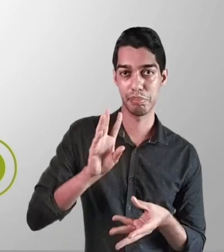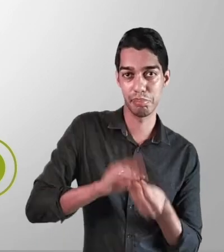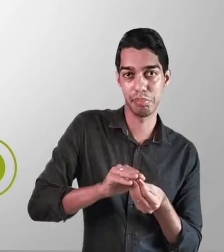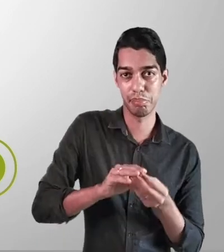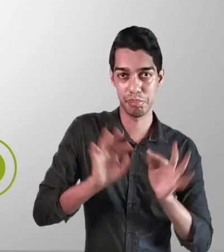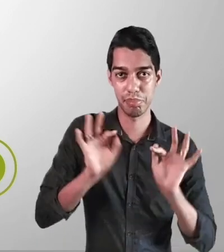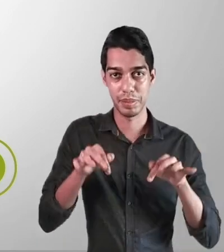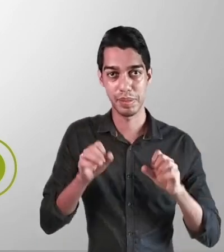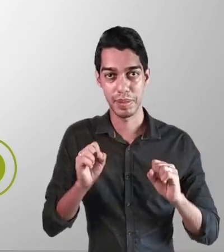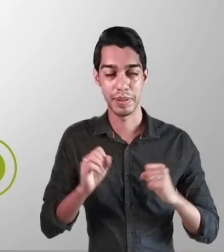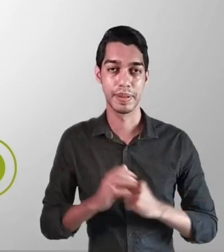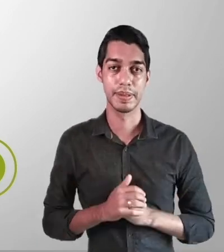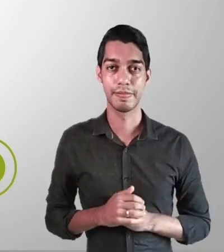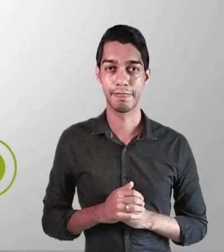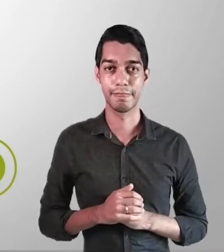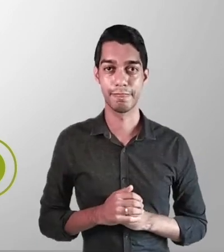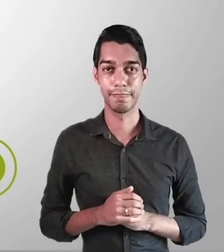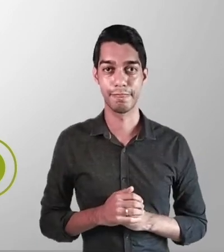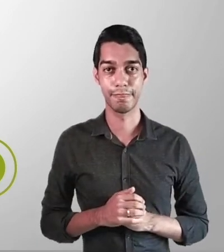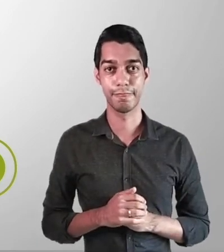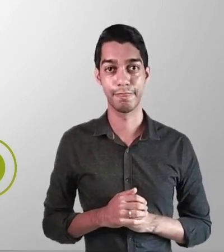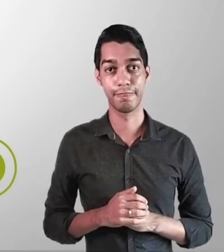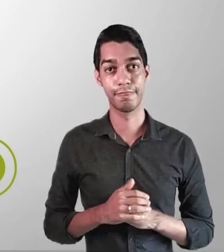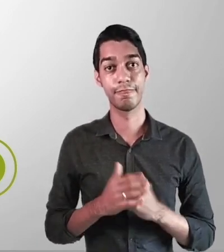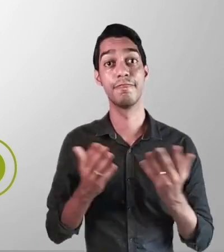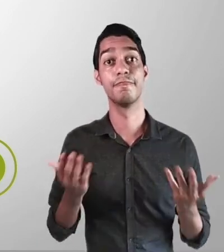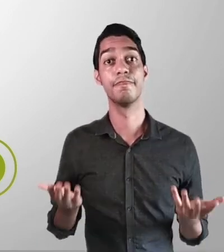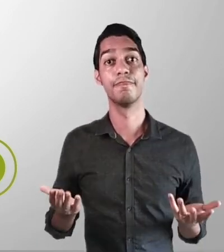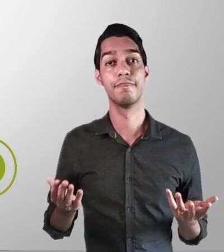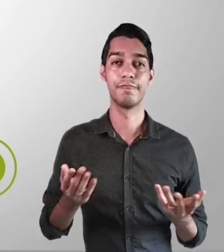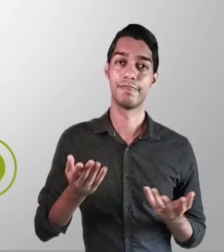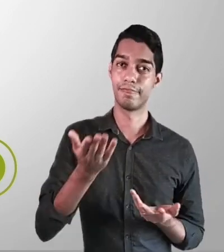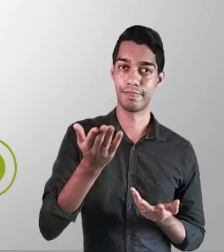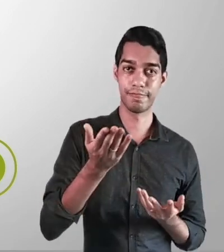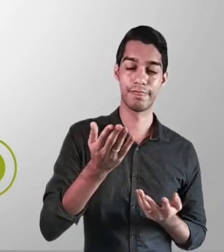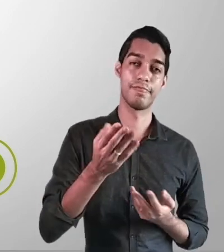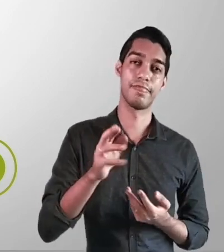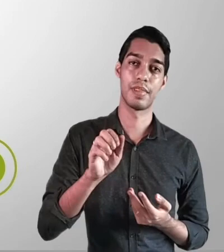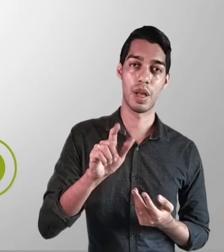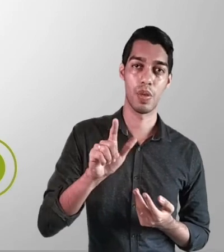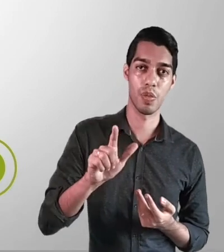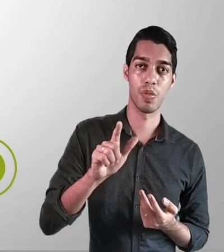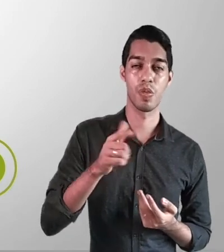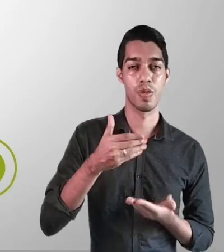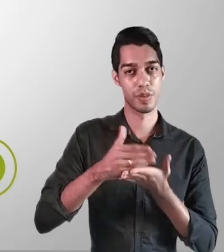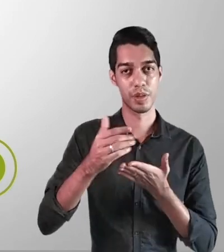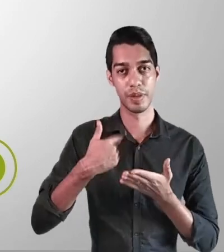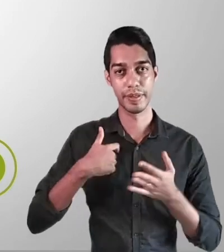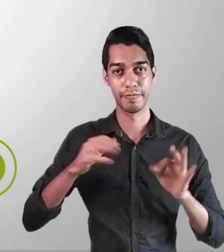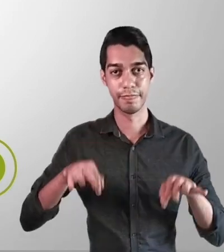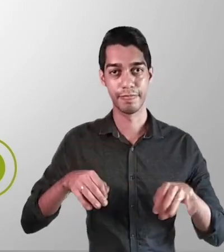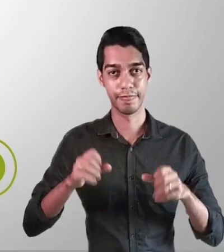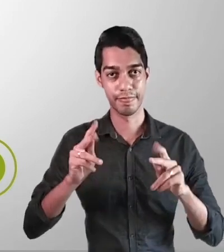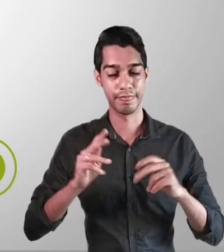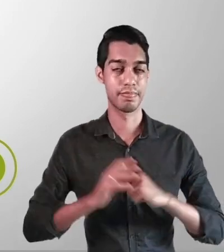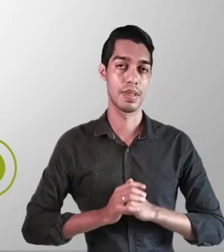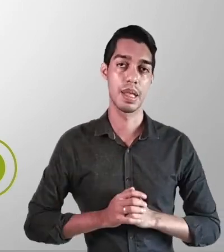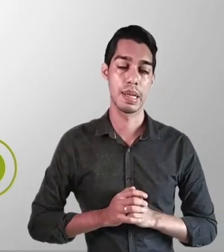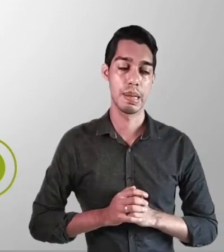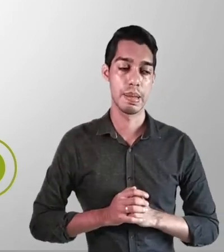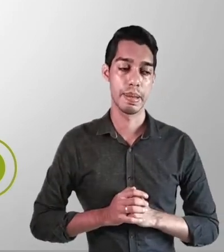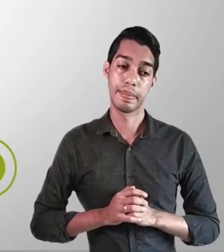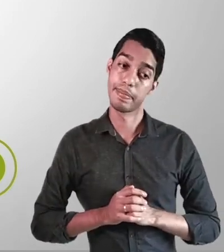Bom, talvez pudéssemos aqui, Paulo iniciou, eu termino então esse painel. Olha, a gente